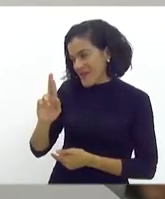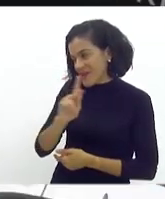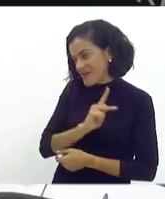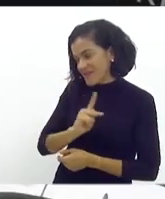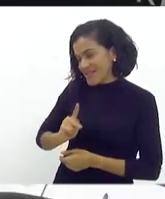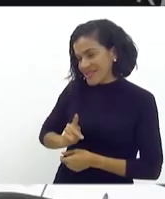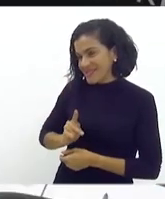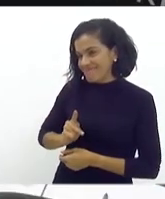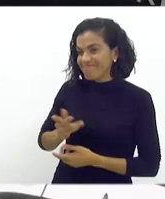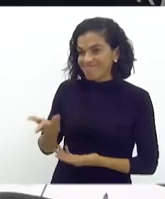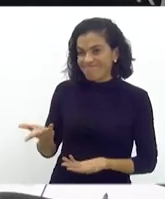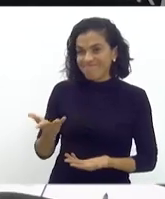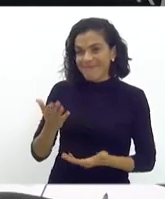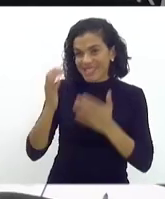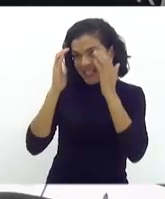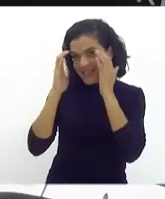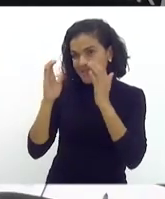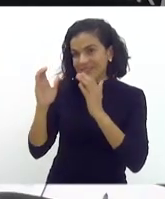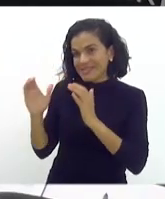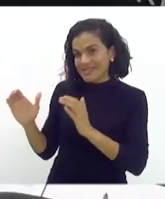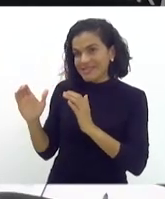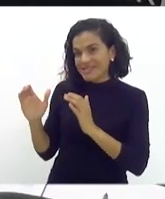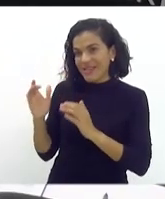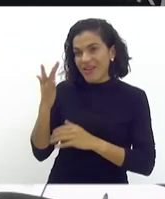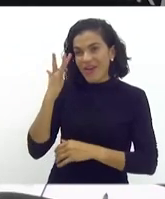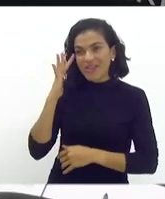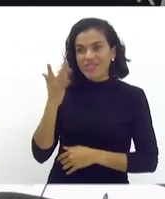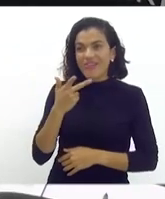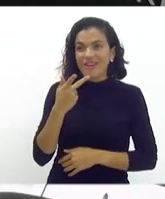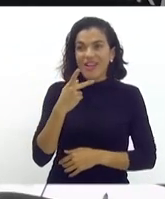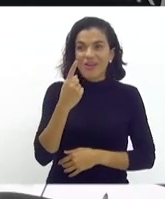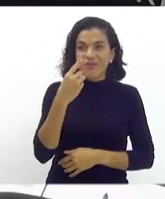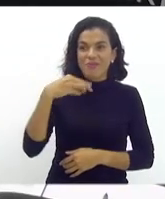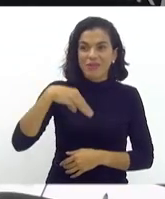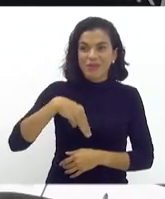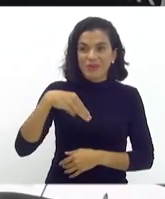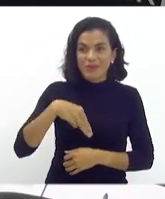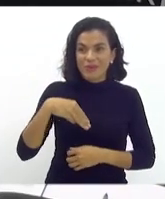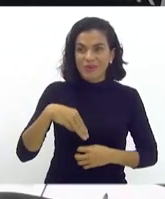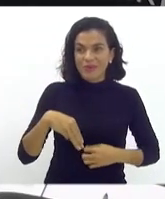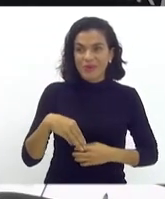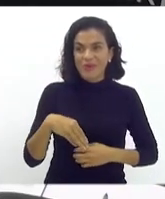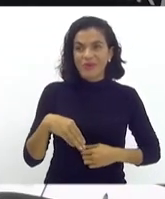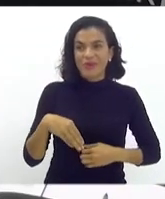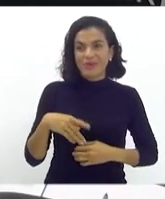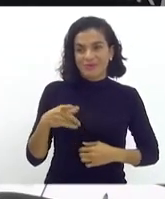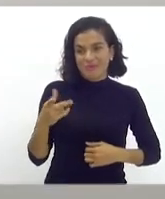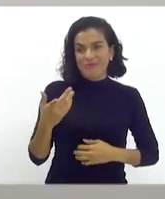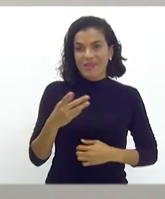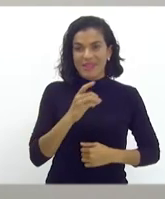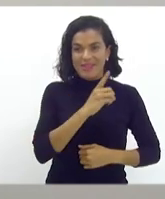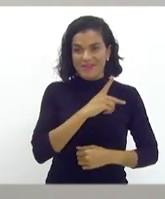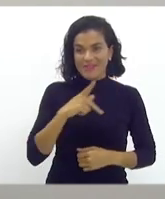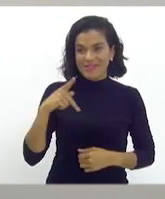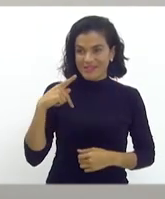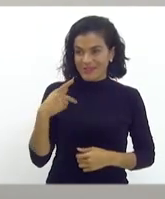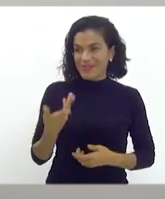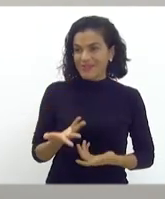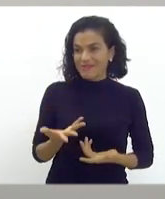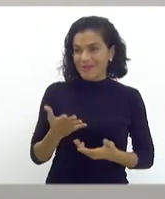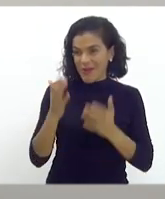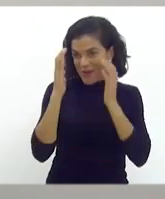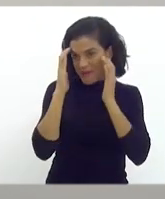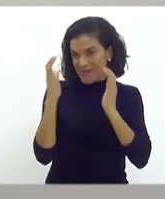sendo assim viu como respeitei que eu falei um minuto Ainda dando desconto da defensora o Maravilha é